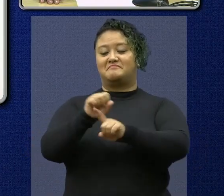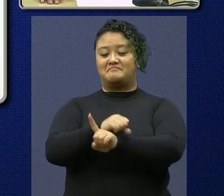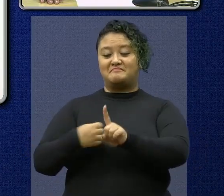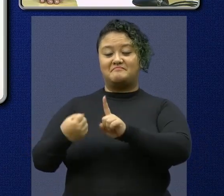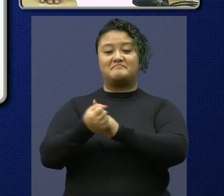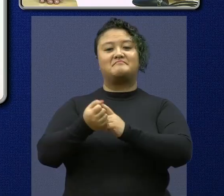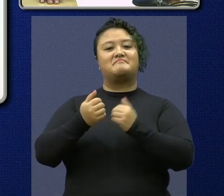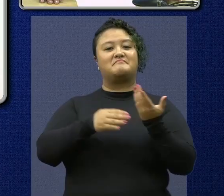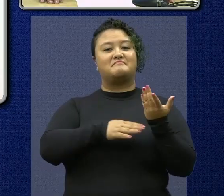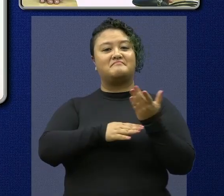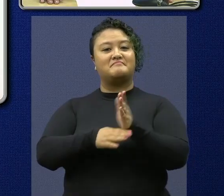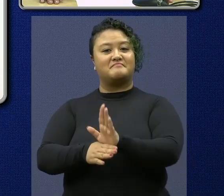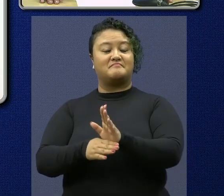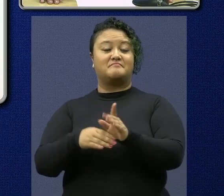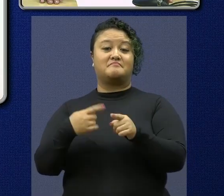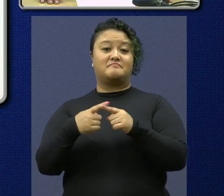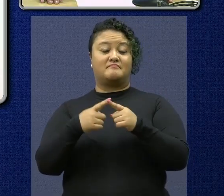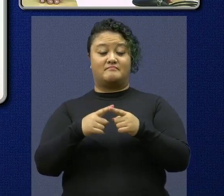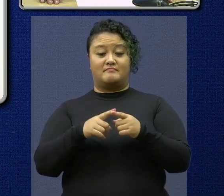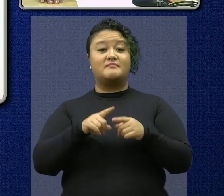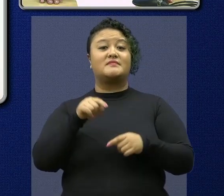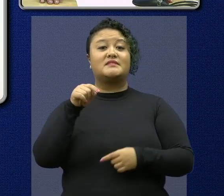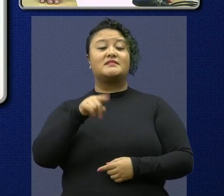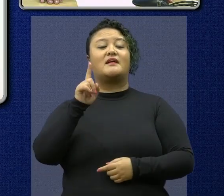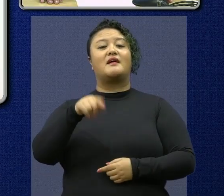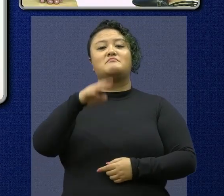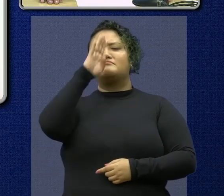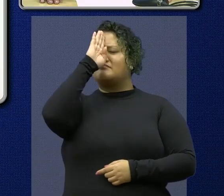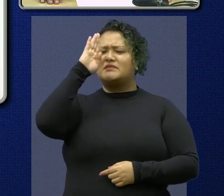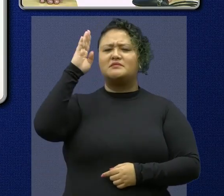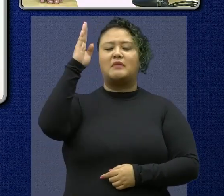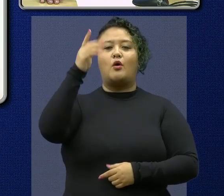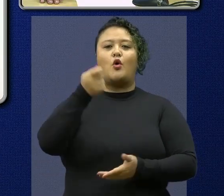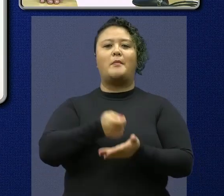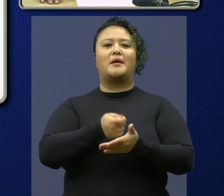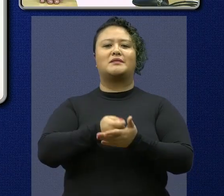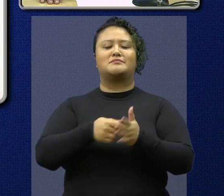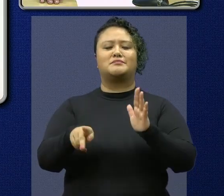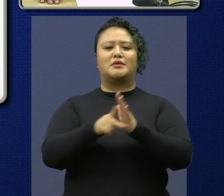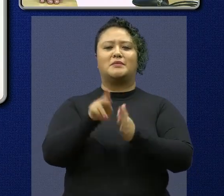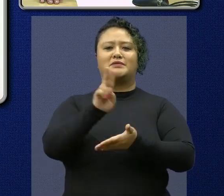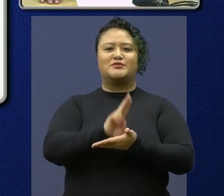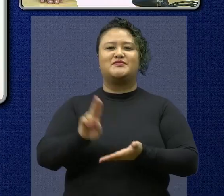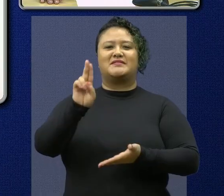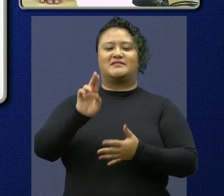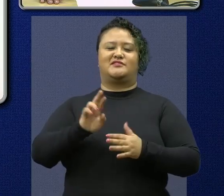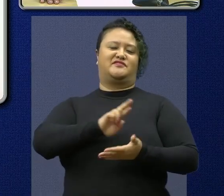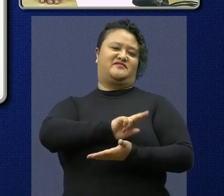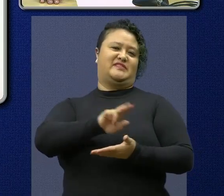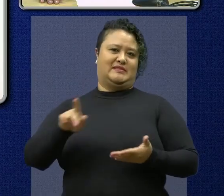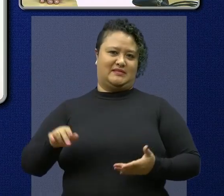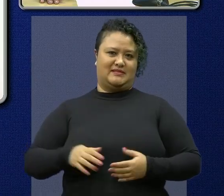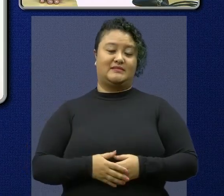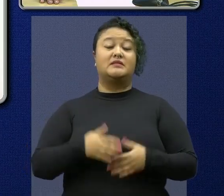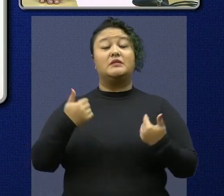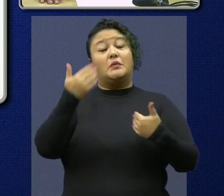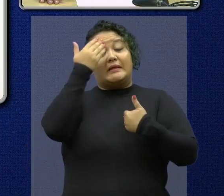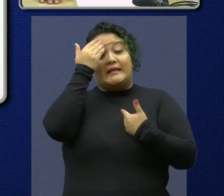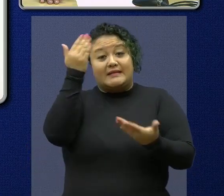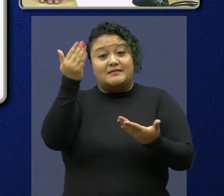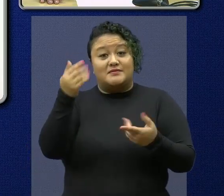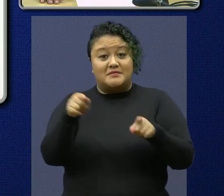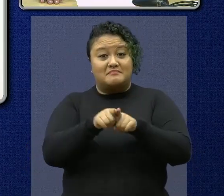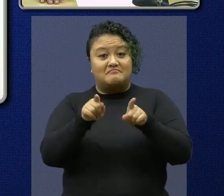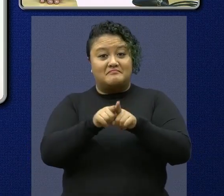é um dos principais deveres, né, de toda a universidade. E eu agradeço também o espaço aí,